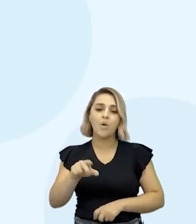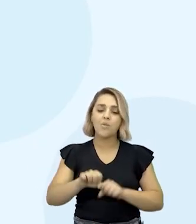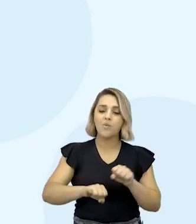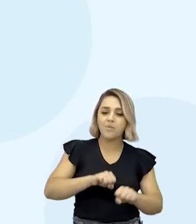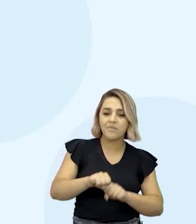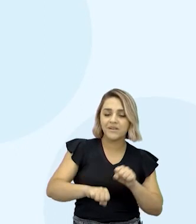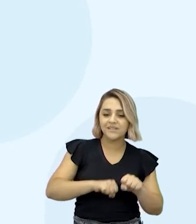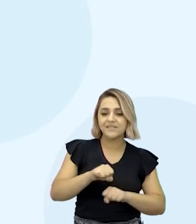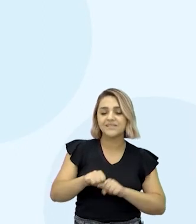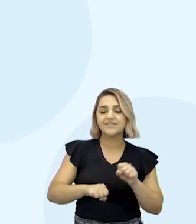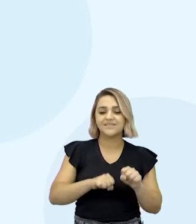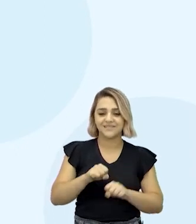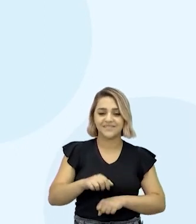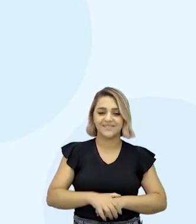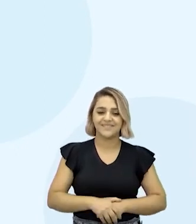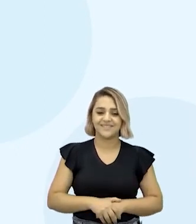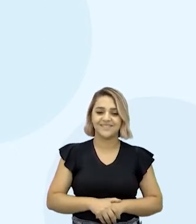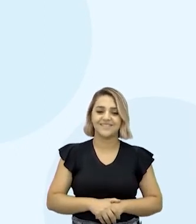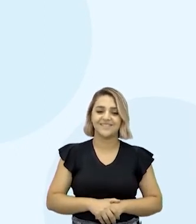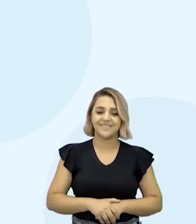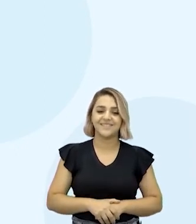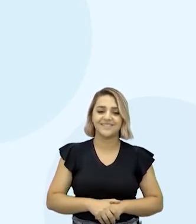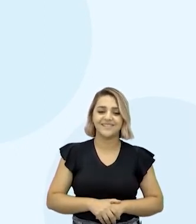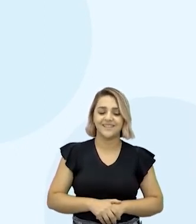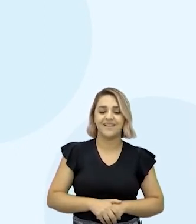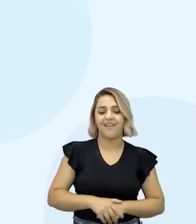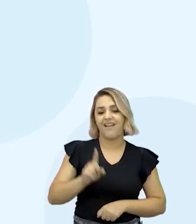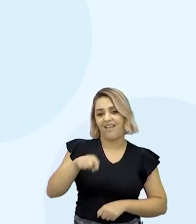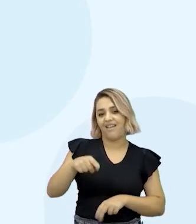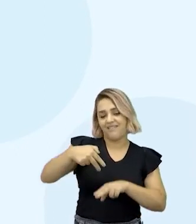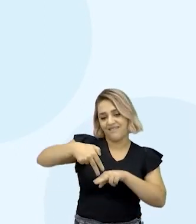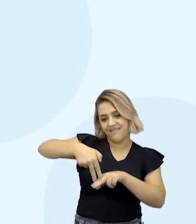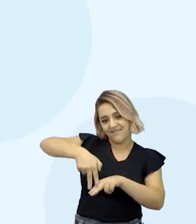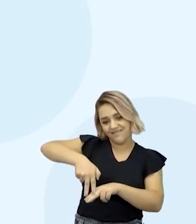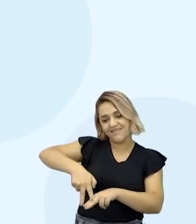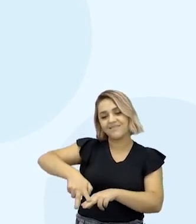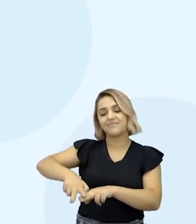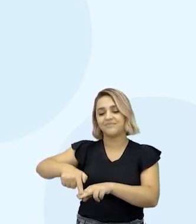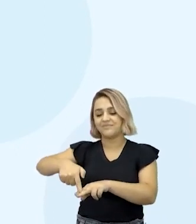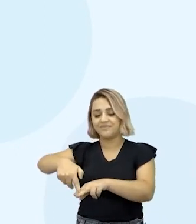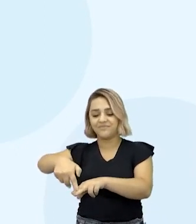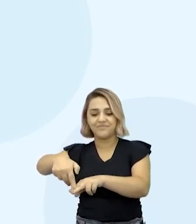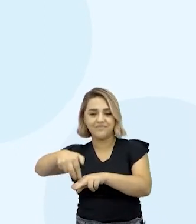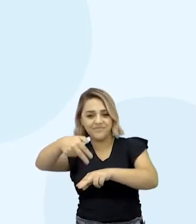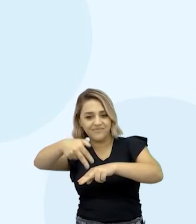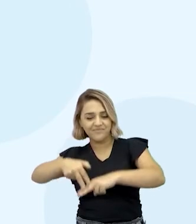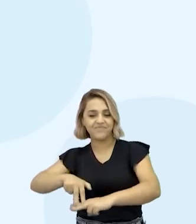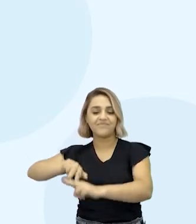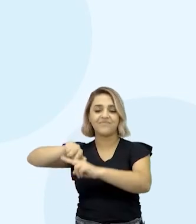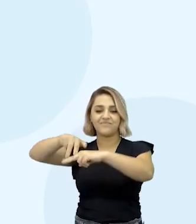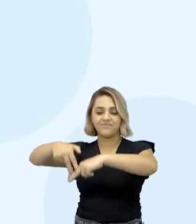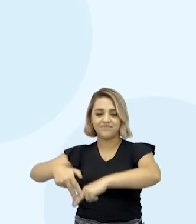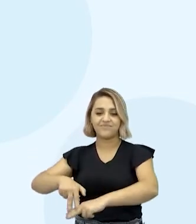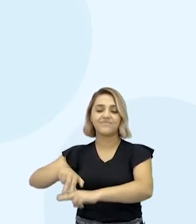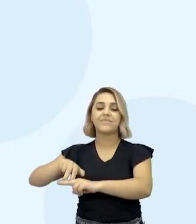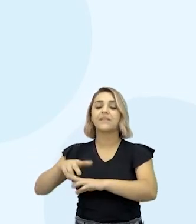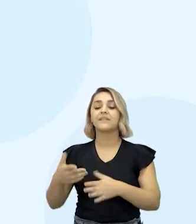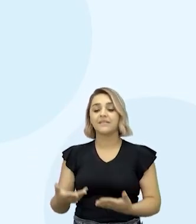embaixo a gente tem uma legendinha aí. Manobra de skate, cair e amigo. Posso só fazer o contrário, então?